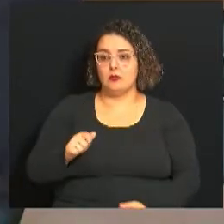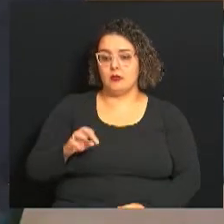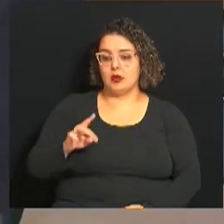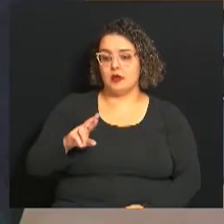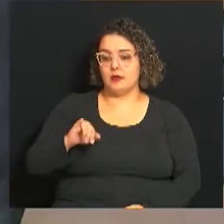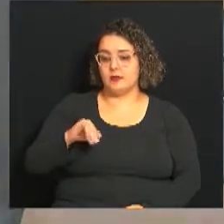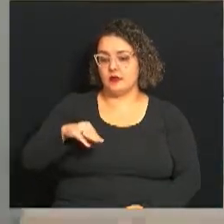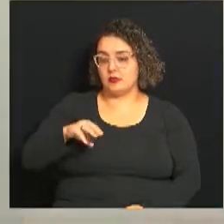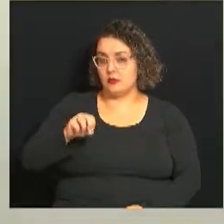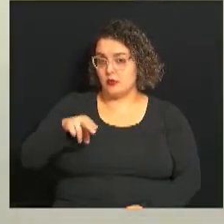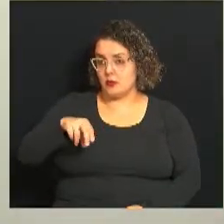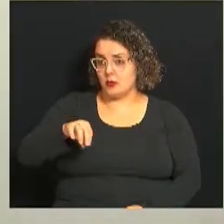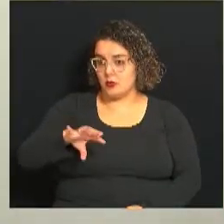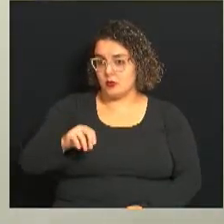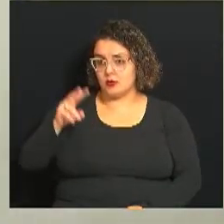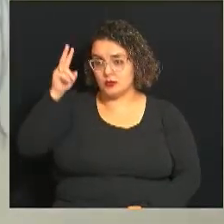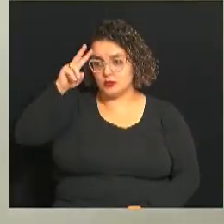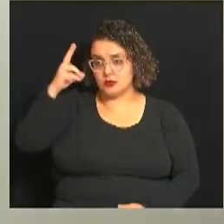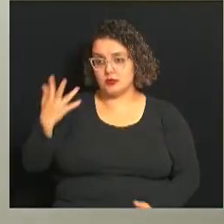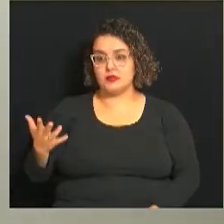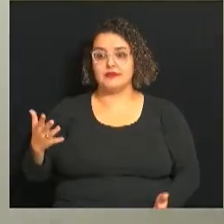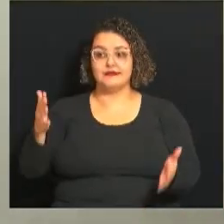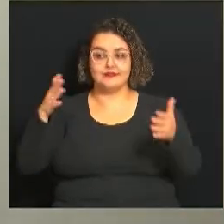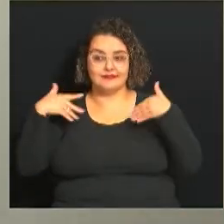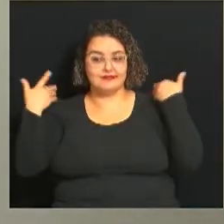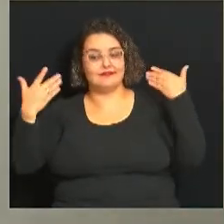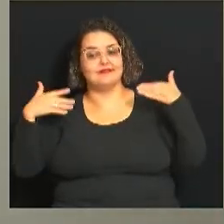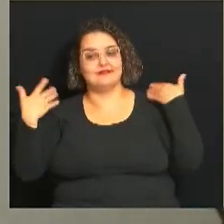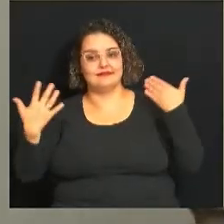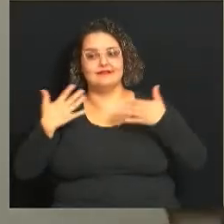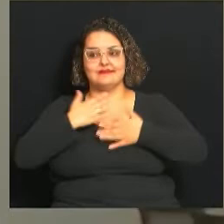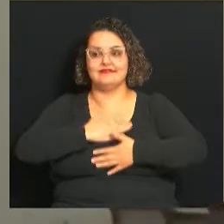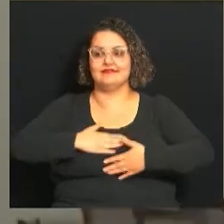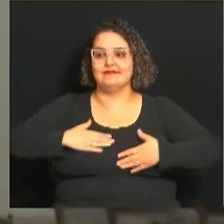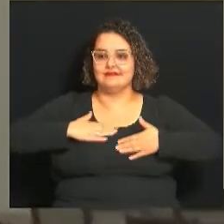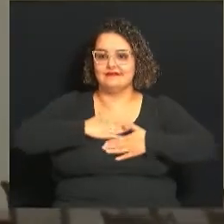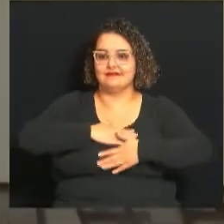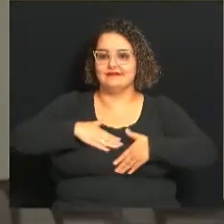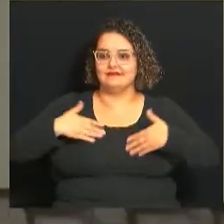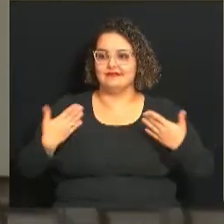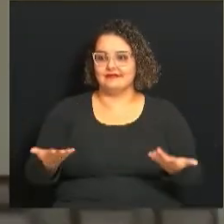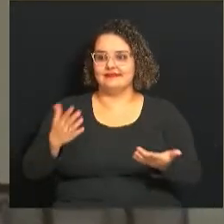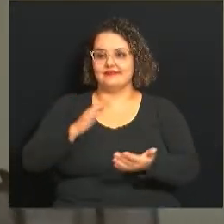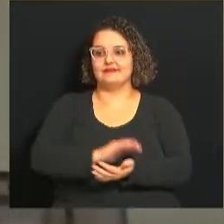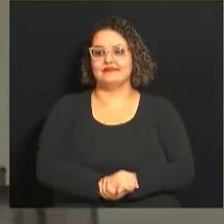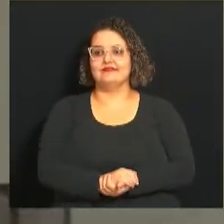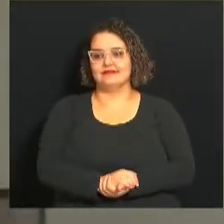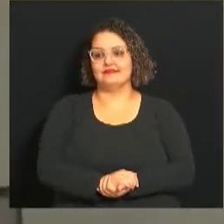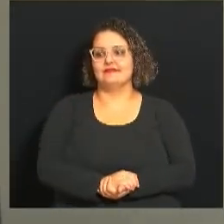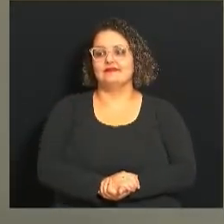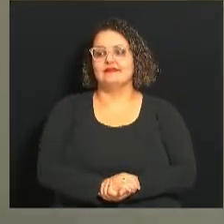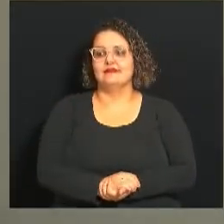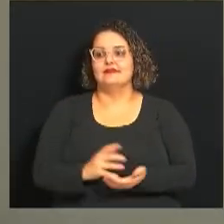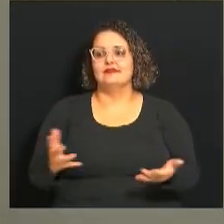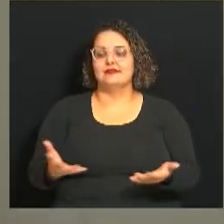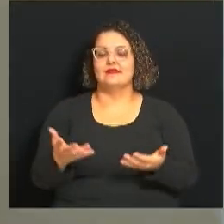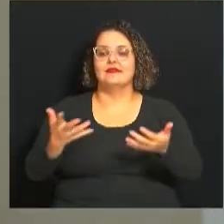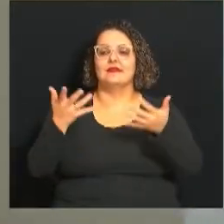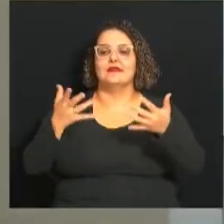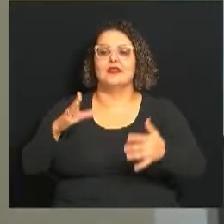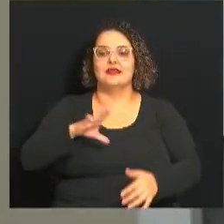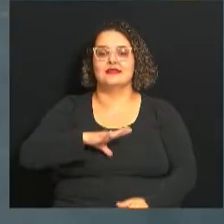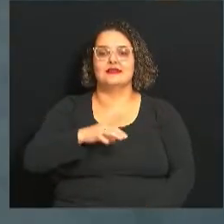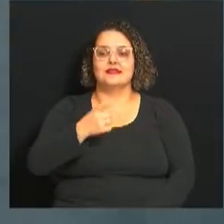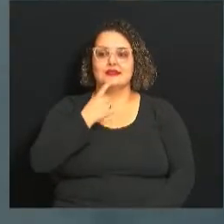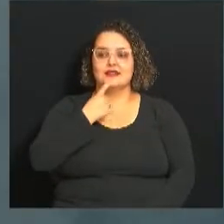semestre. Então isso nos dá uma alegria muito grande, uma satisfação muito grande de estar cooperando com a cidade de Campinas, trabalhando